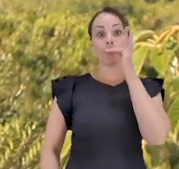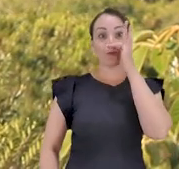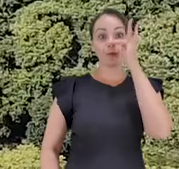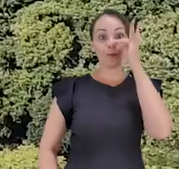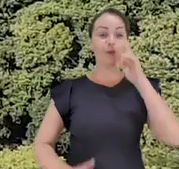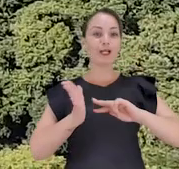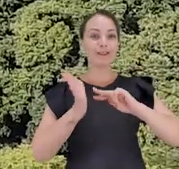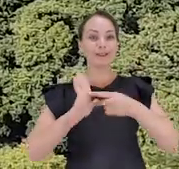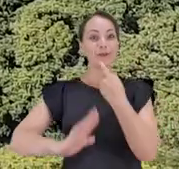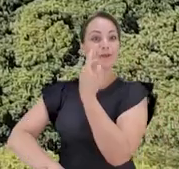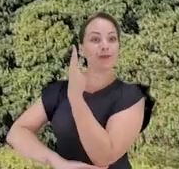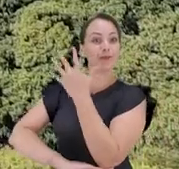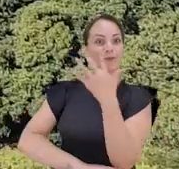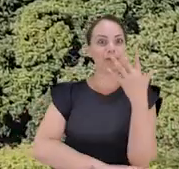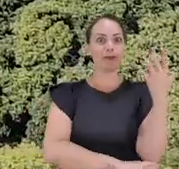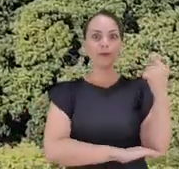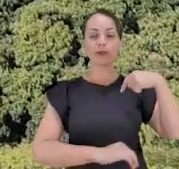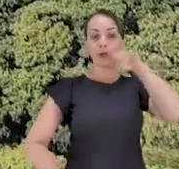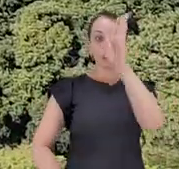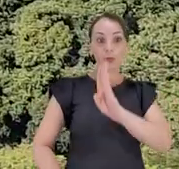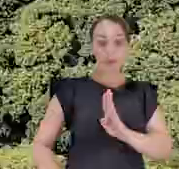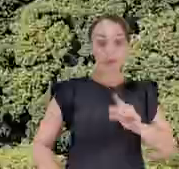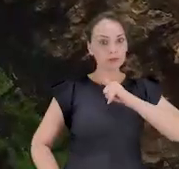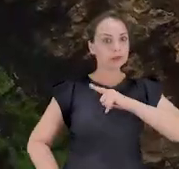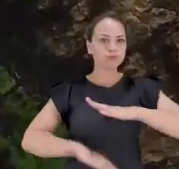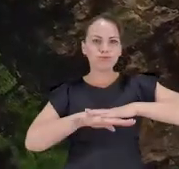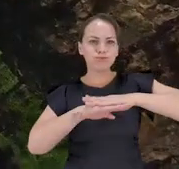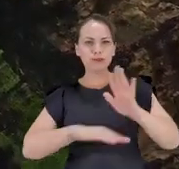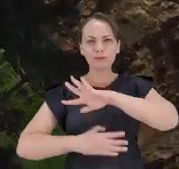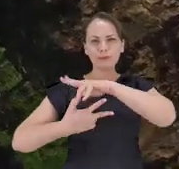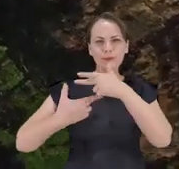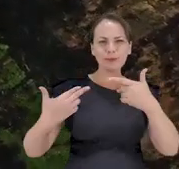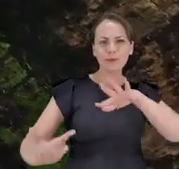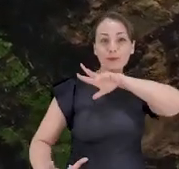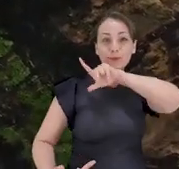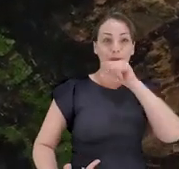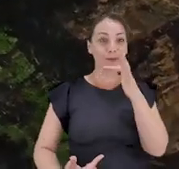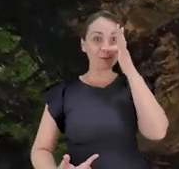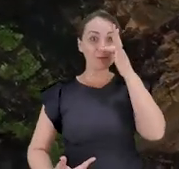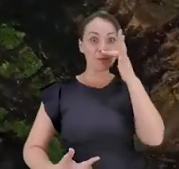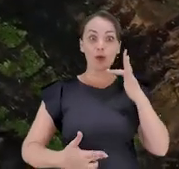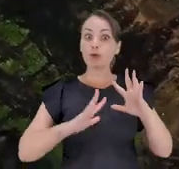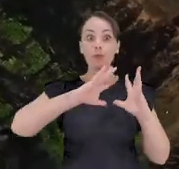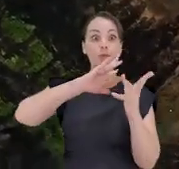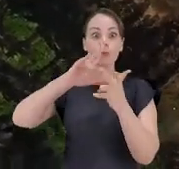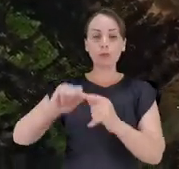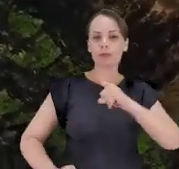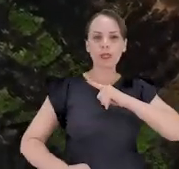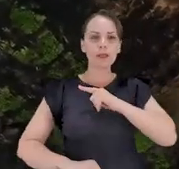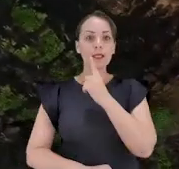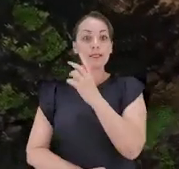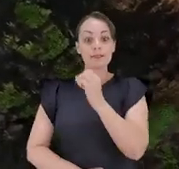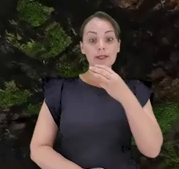plantas. O Brasil possui a maior biodiversidade de fauna e flora do planeta. São mais de 103 mil